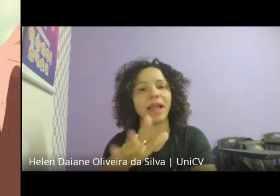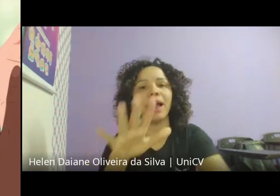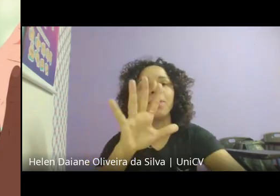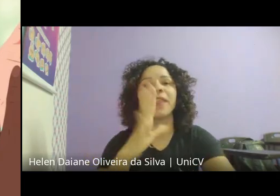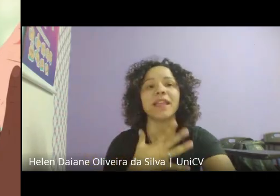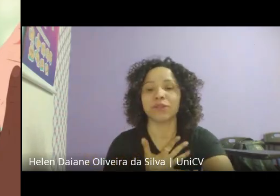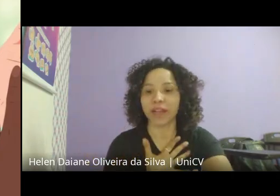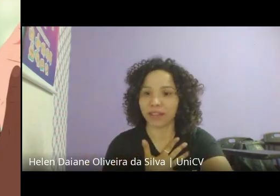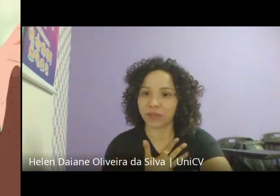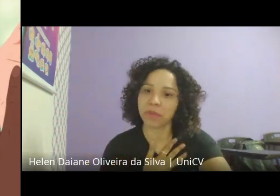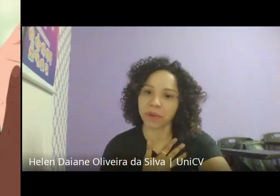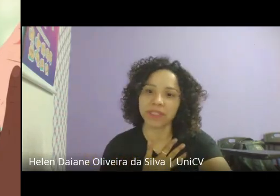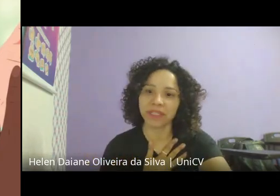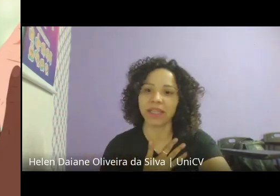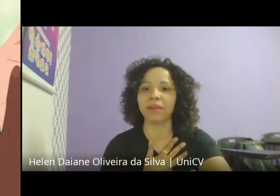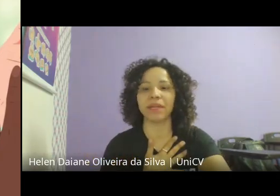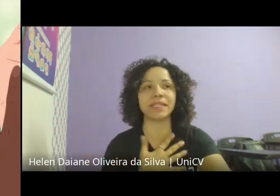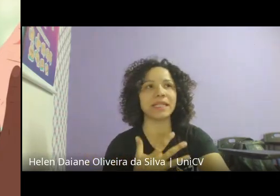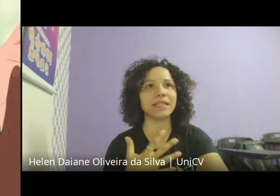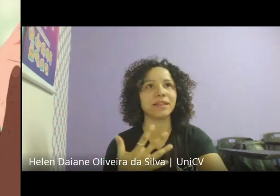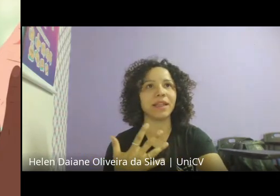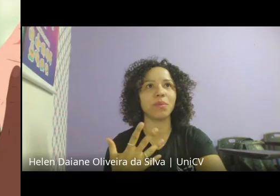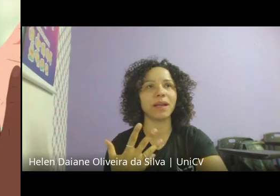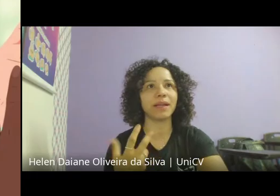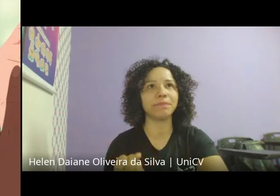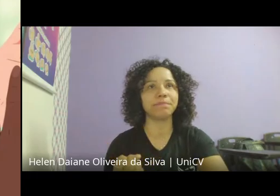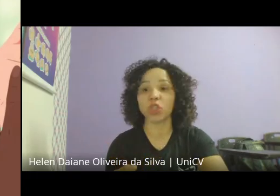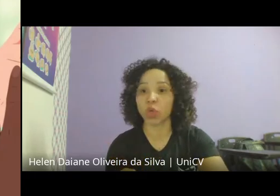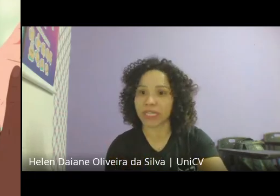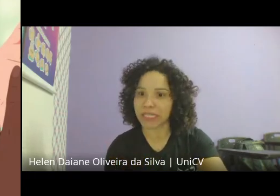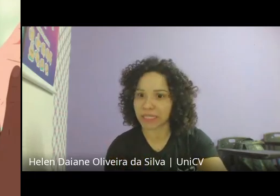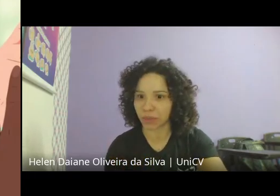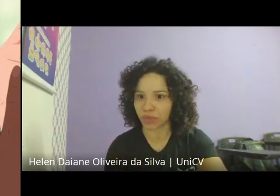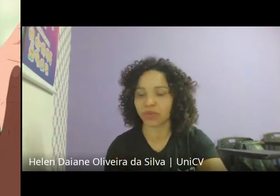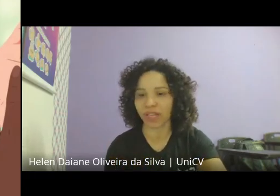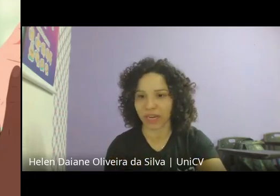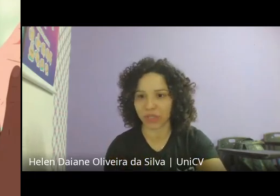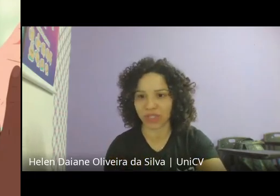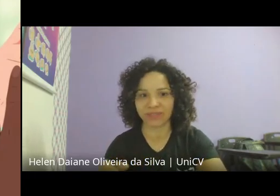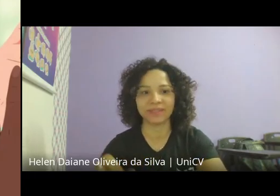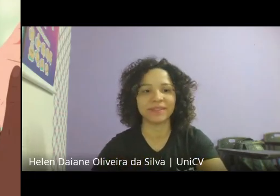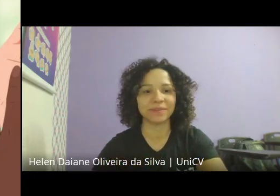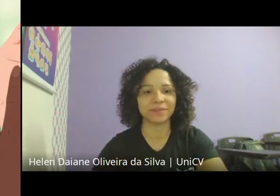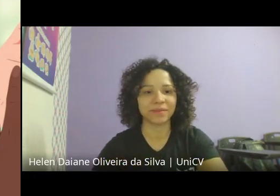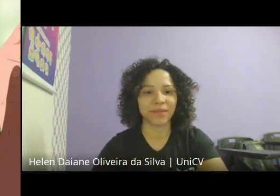você tá falando alguma coisa que precisa ter uma entonação